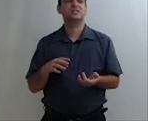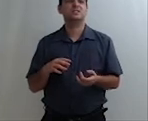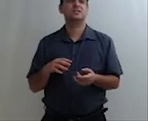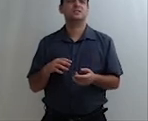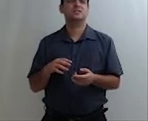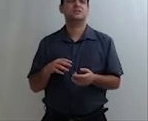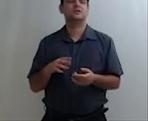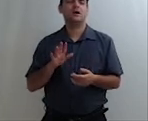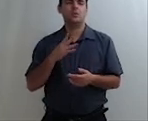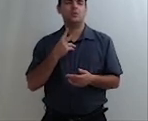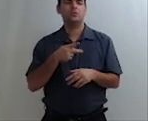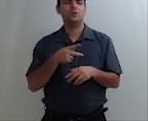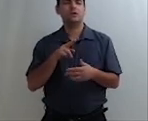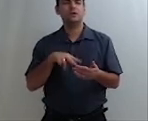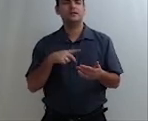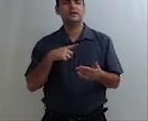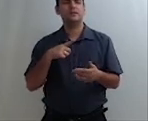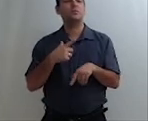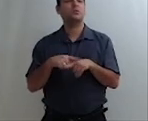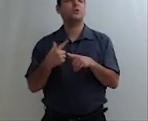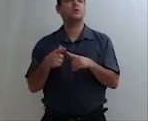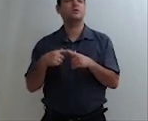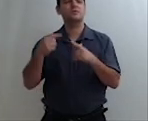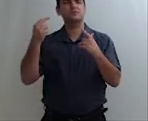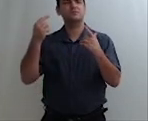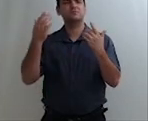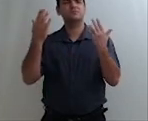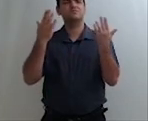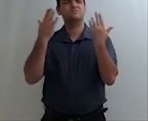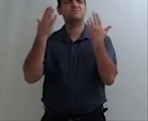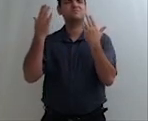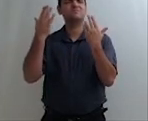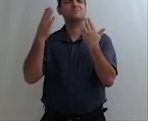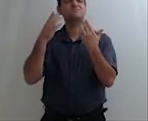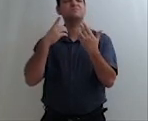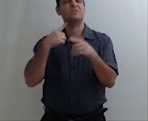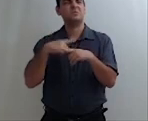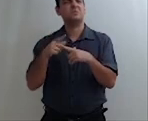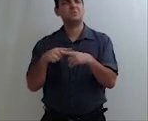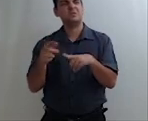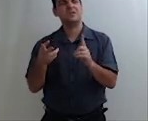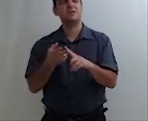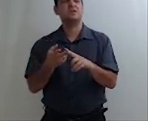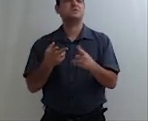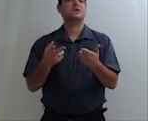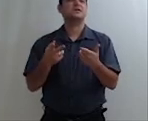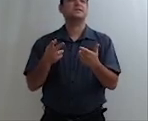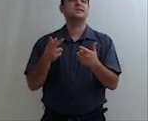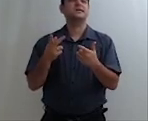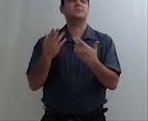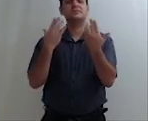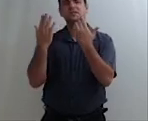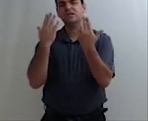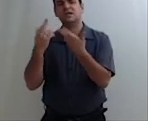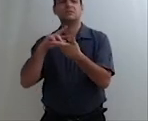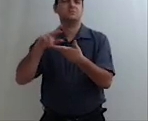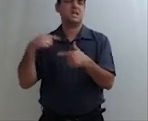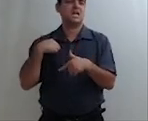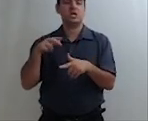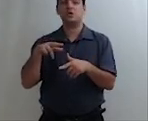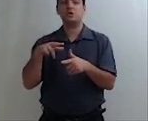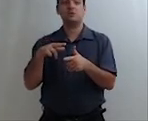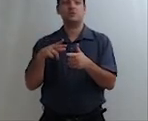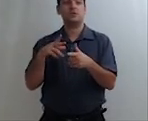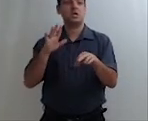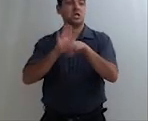doença psiquiátrica faz uso de medicamentos é primário bons antecedentes não revela qualquer espécie